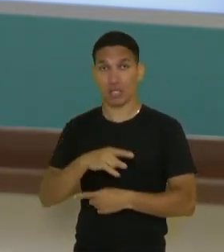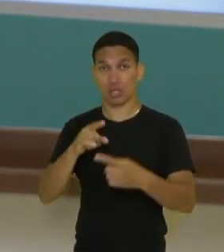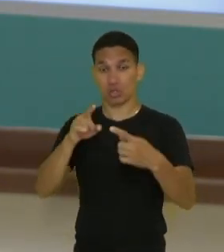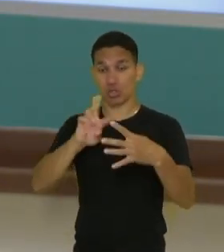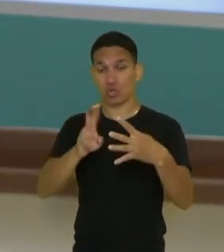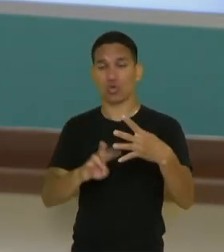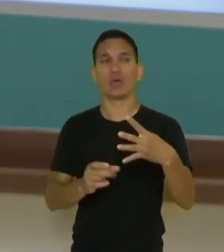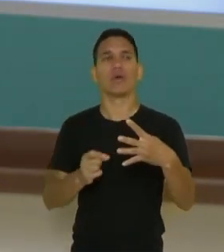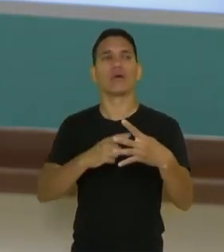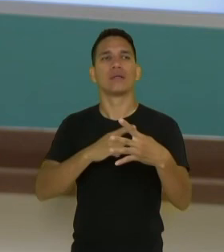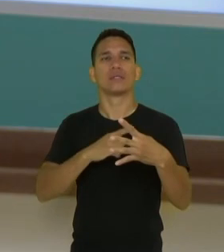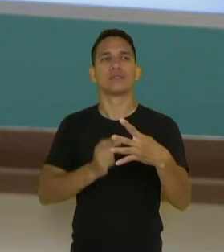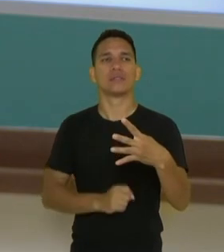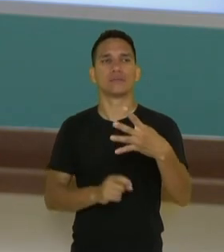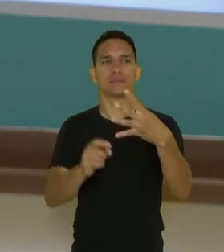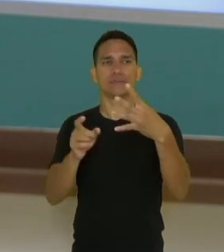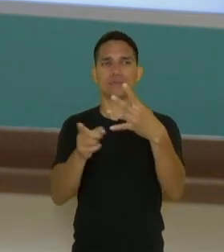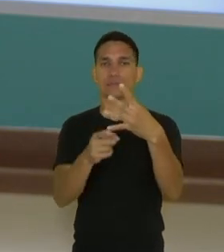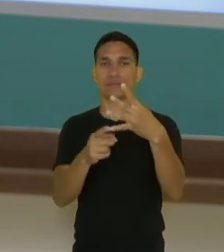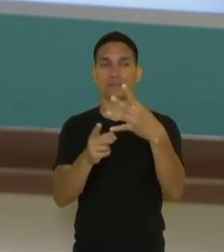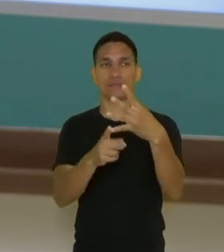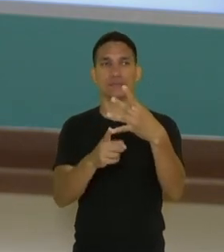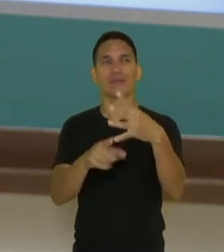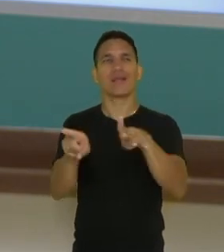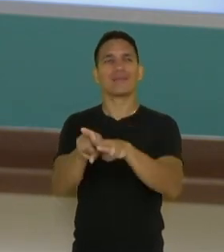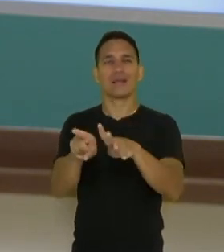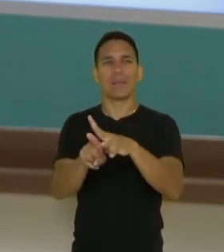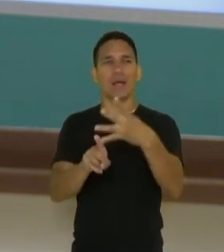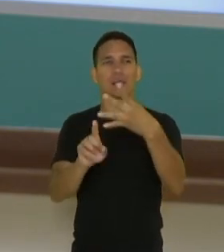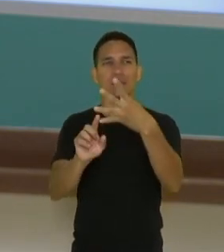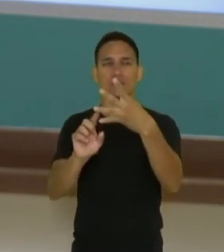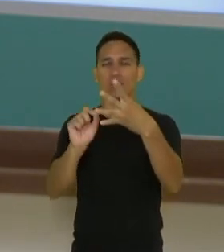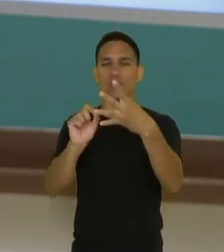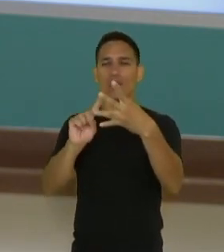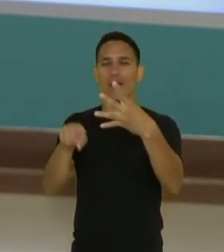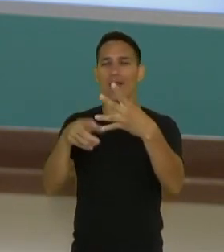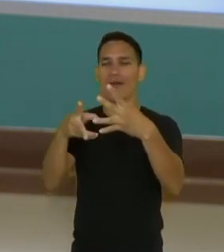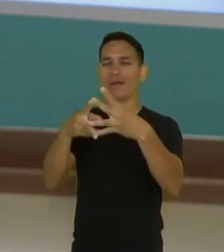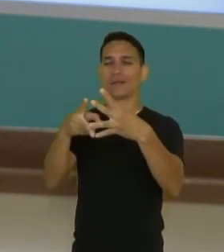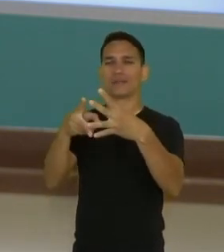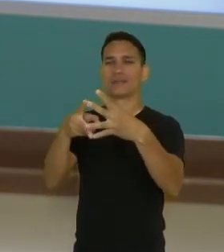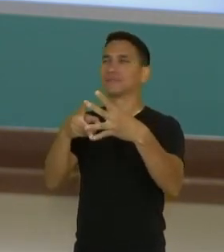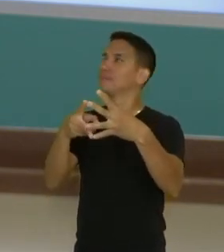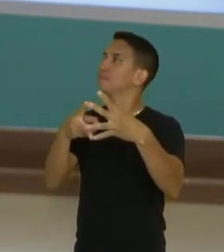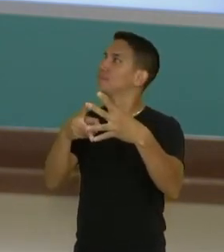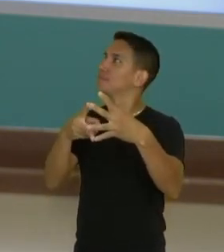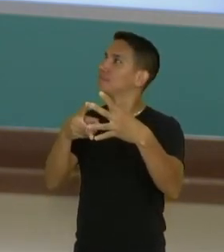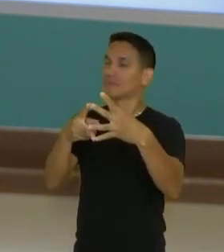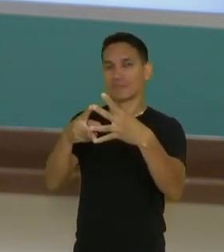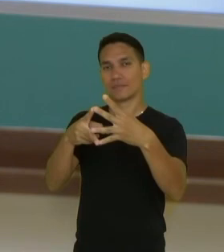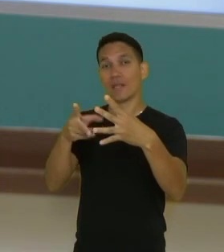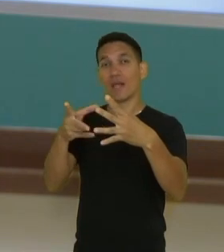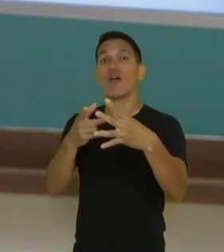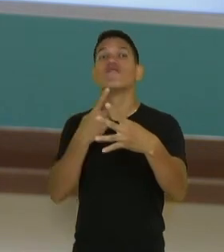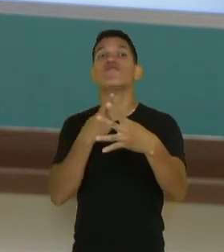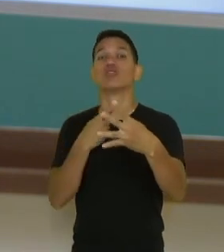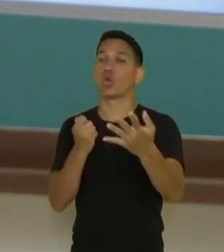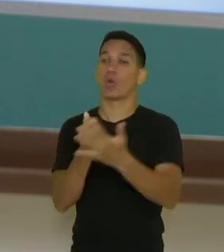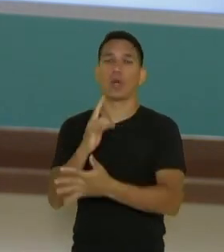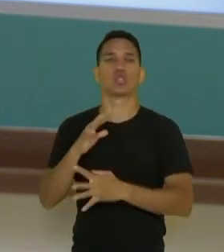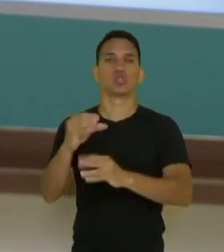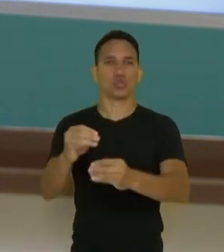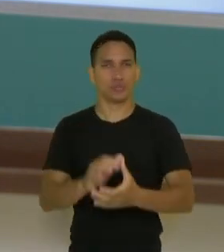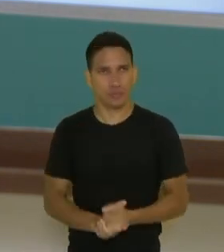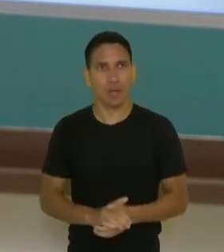pensar nas consequências e consumir e possuir tudo logo. É querer consumir tudo. Então, consumir e possuir